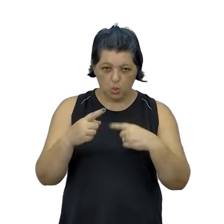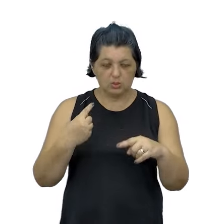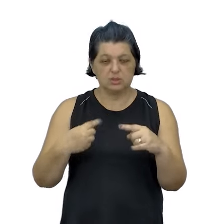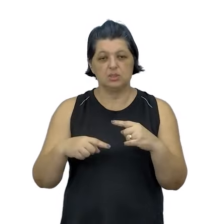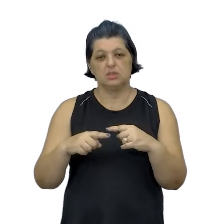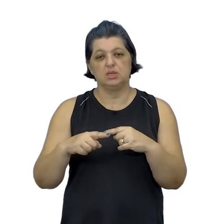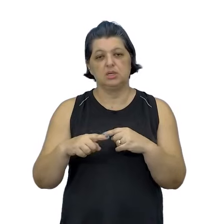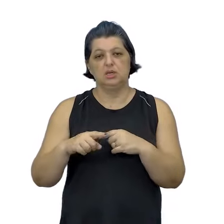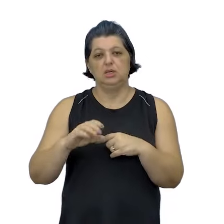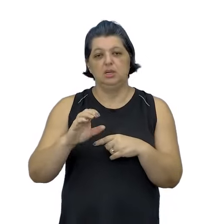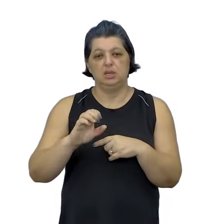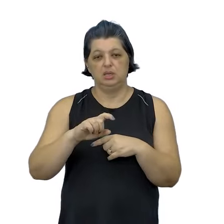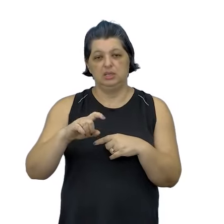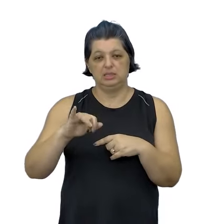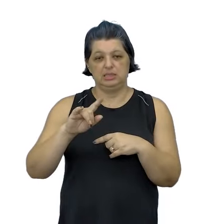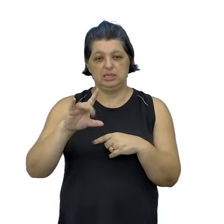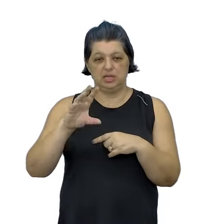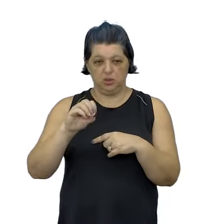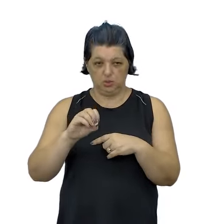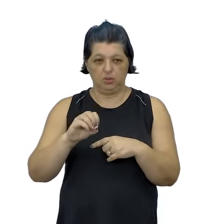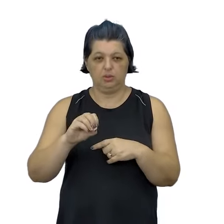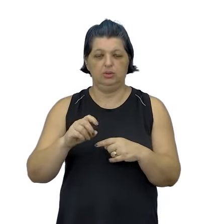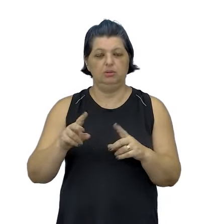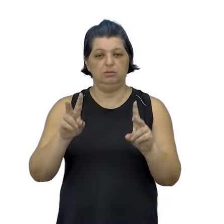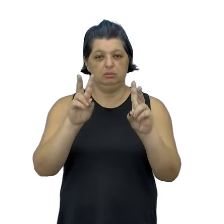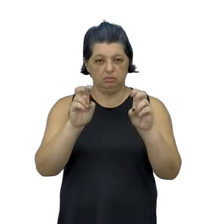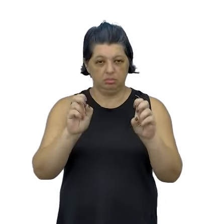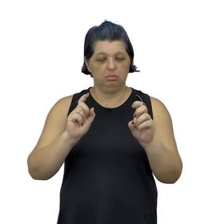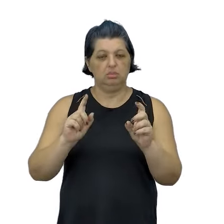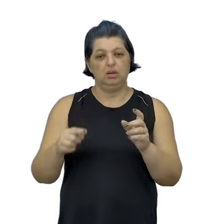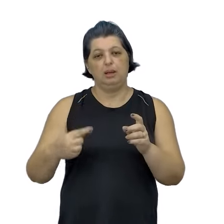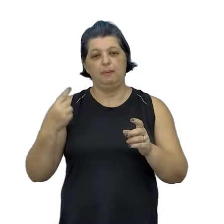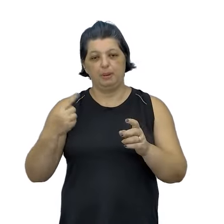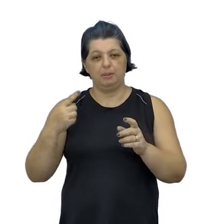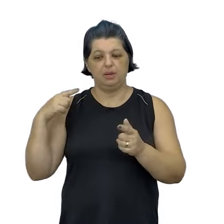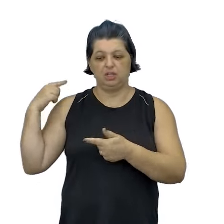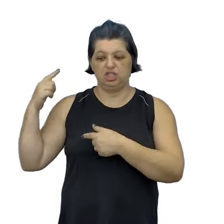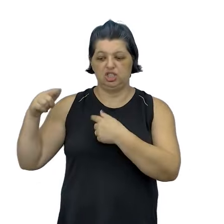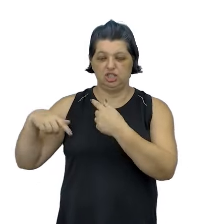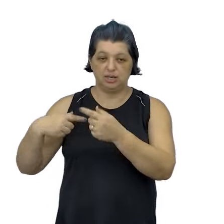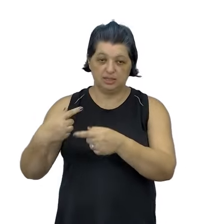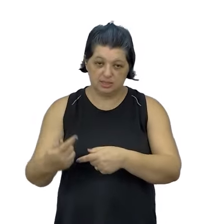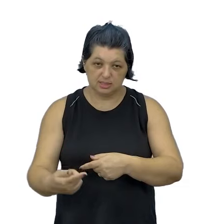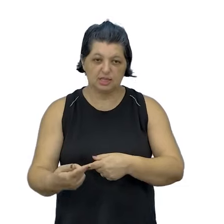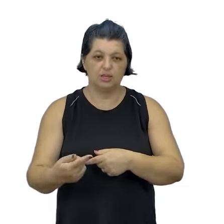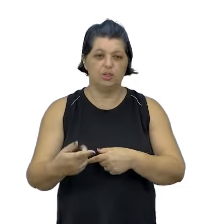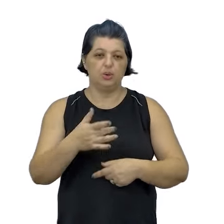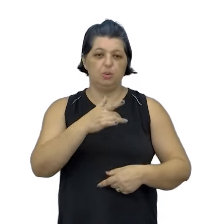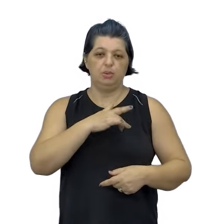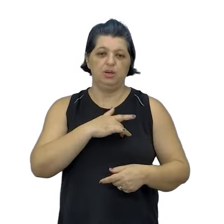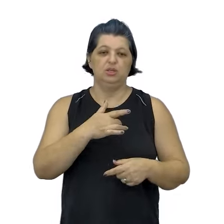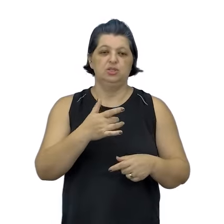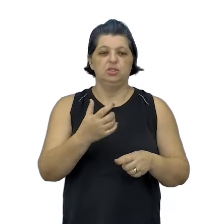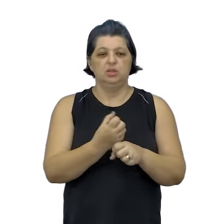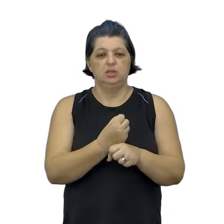que é relevante que discuta com eles essa primeira geração romântica, né, que ocorreu lá em 1820